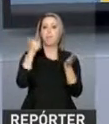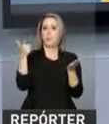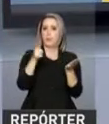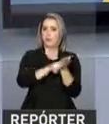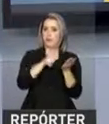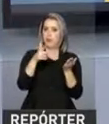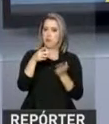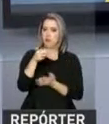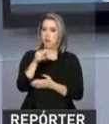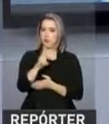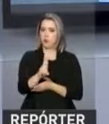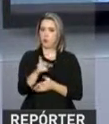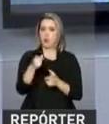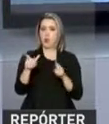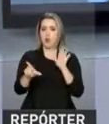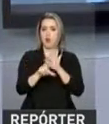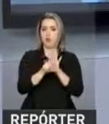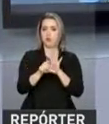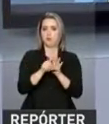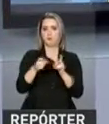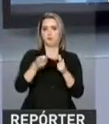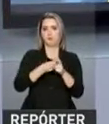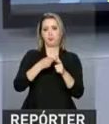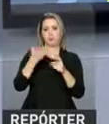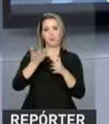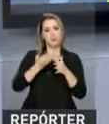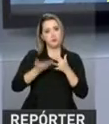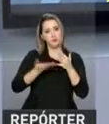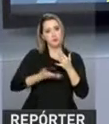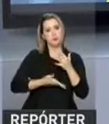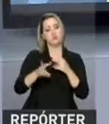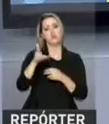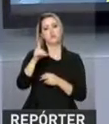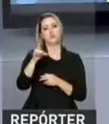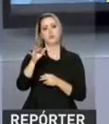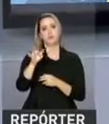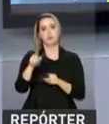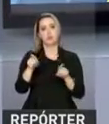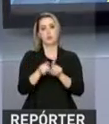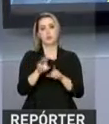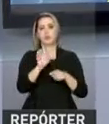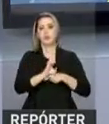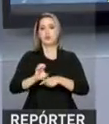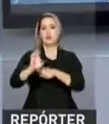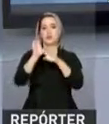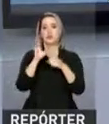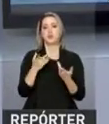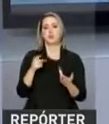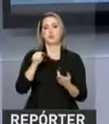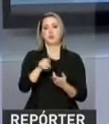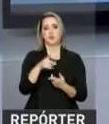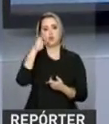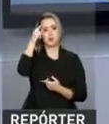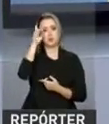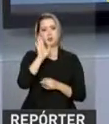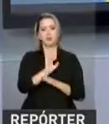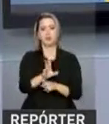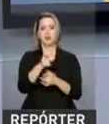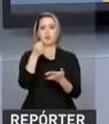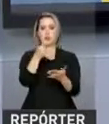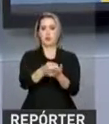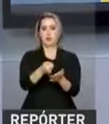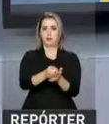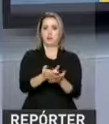da renegociação das dívidas dos estados e do Distrito Federal com a União. A ideia é ajudar os estados a pagar